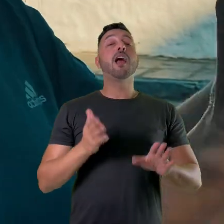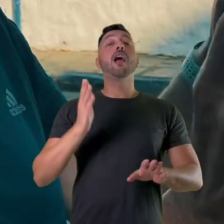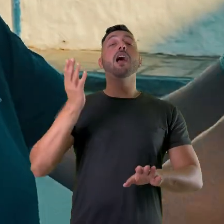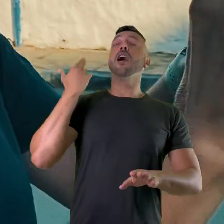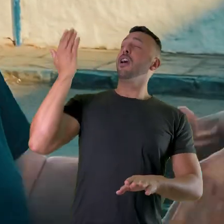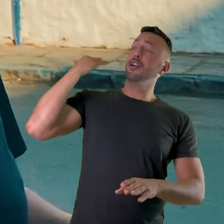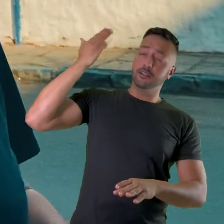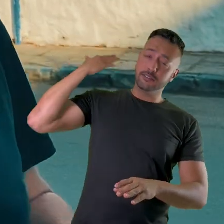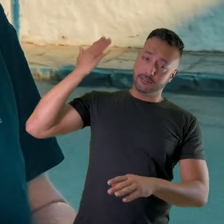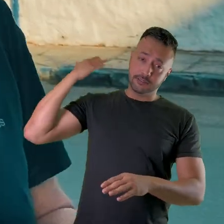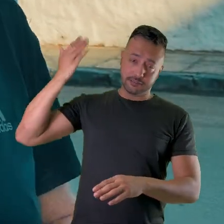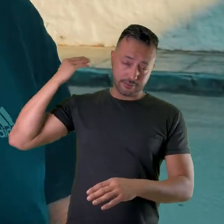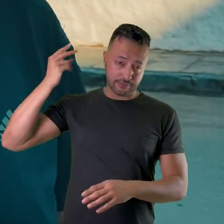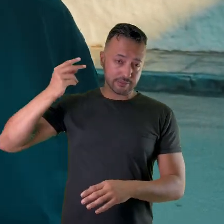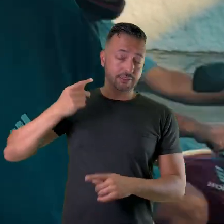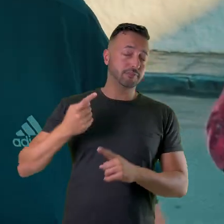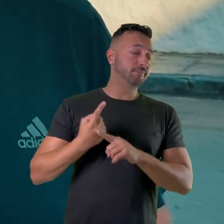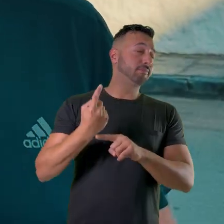no passado,